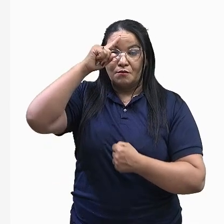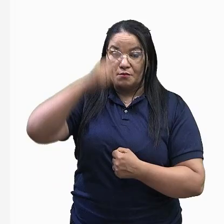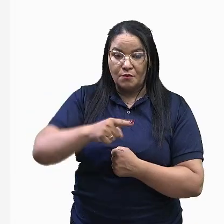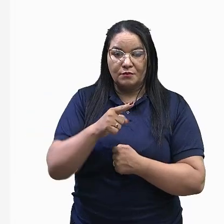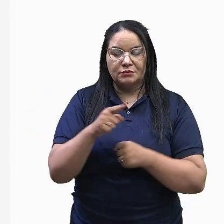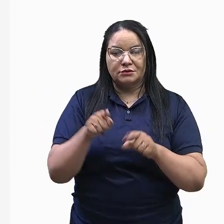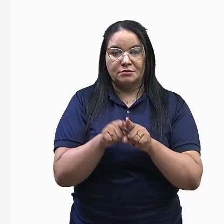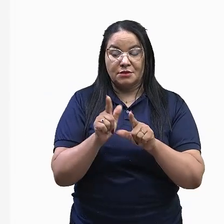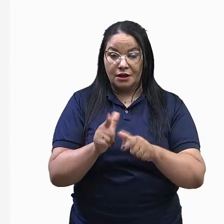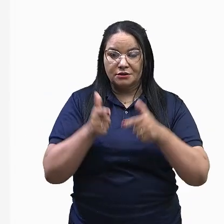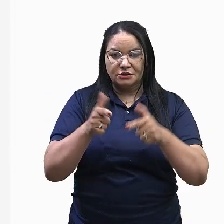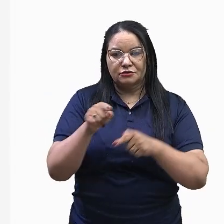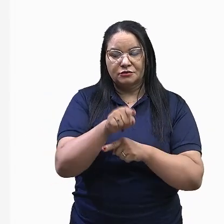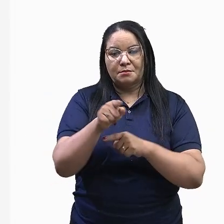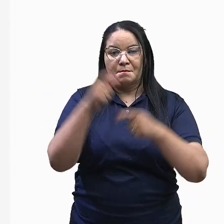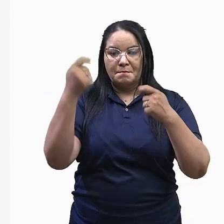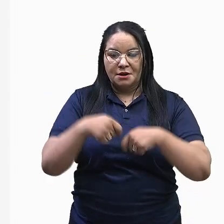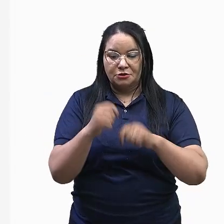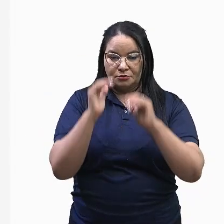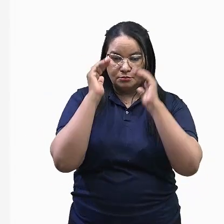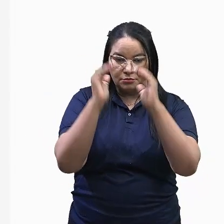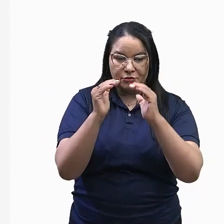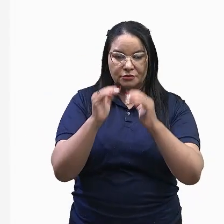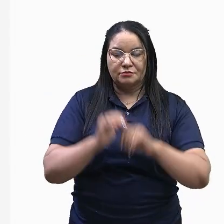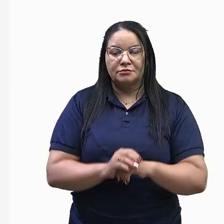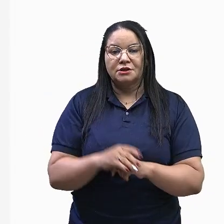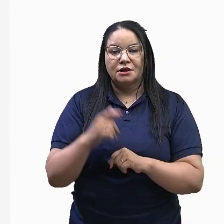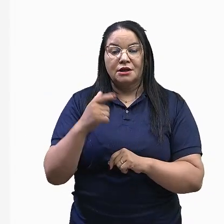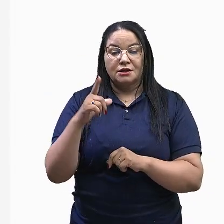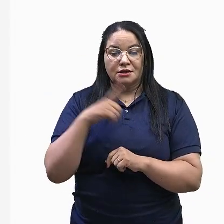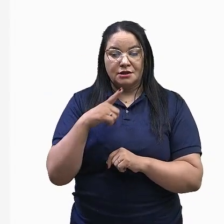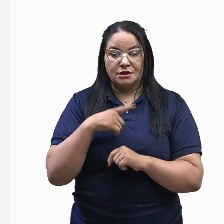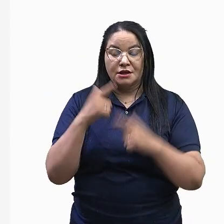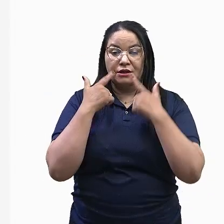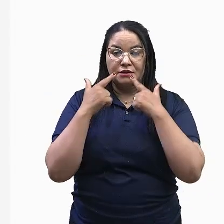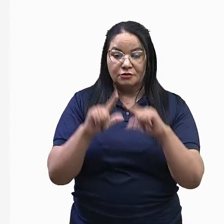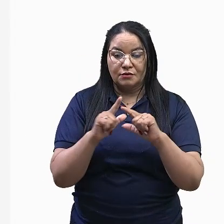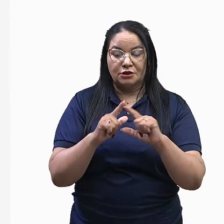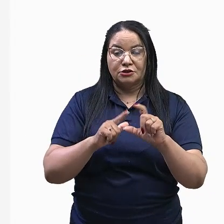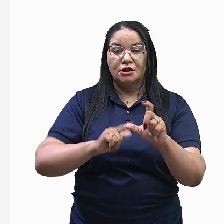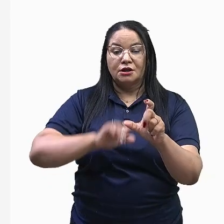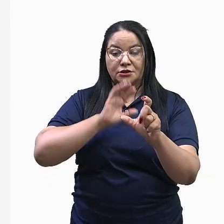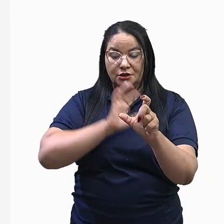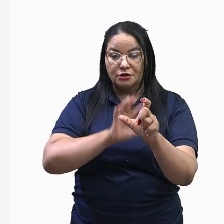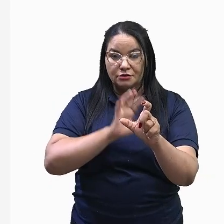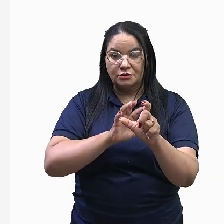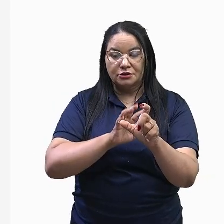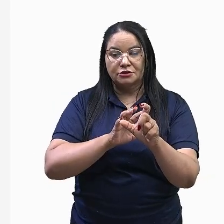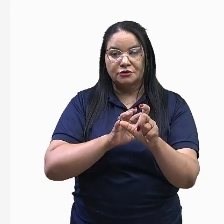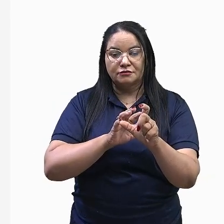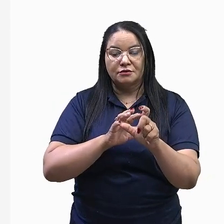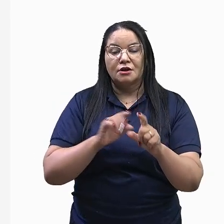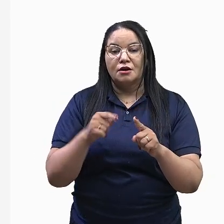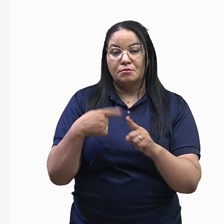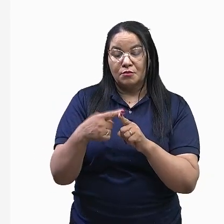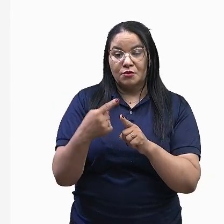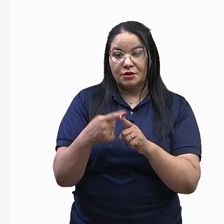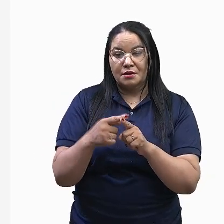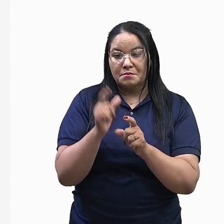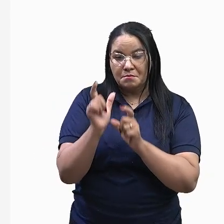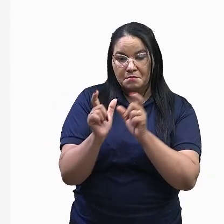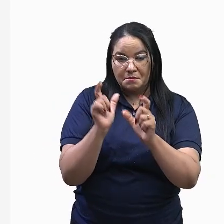deve fazer. Ela tem uma linguagem denotativa, ou seja, é uma linguagem com palavras que